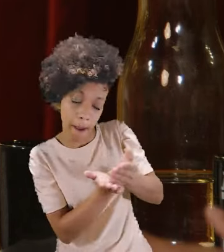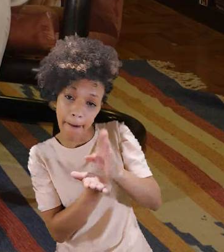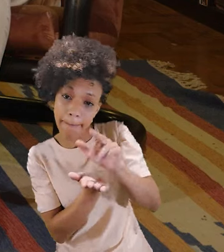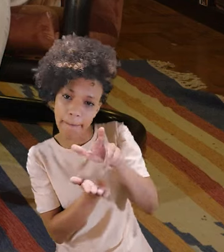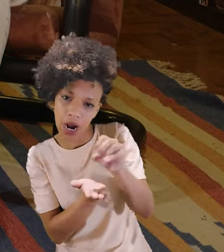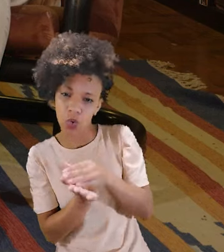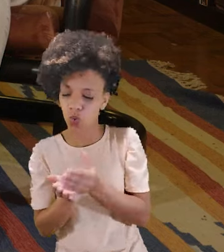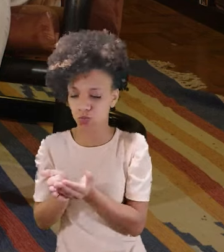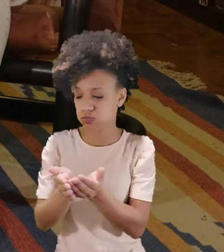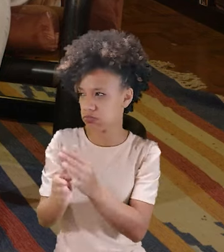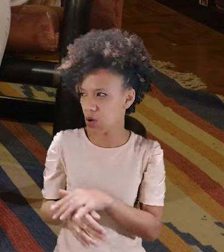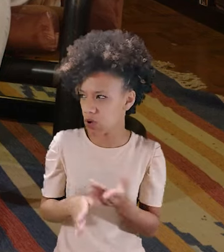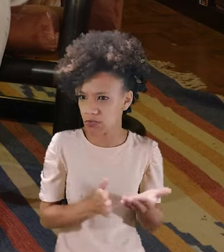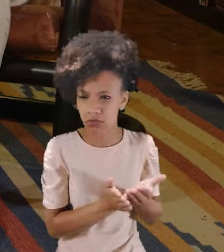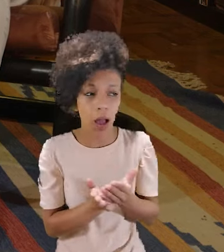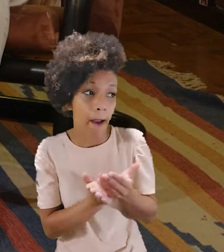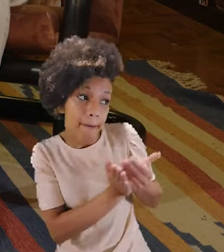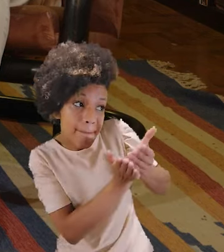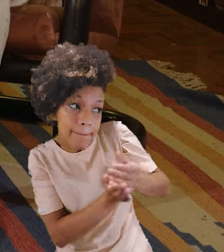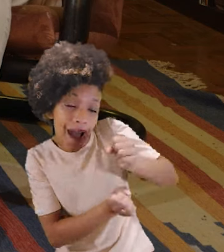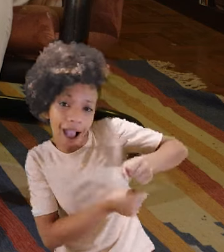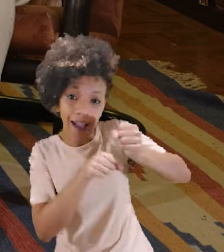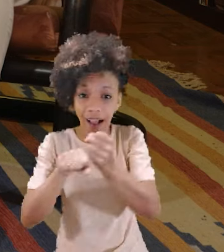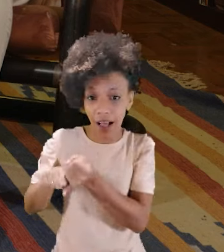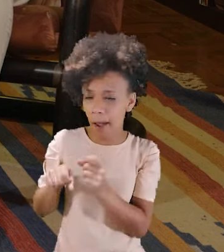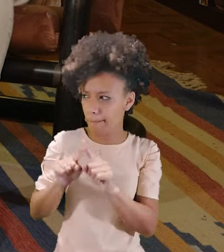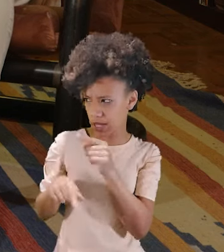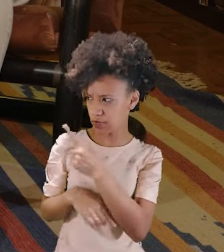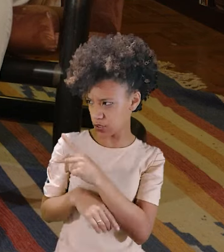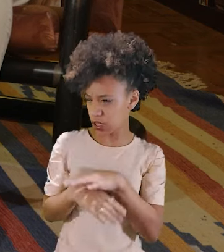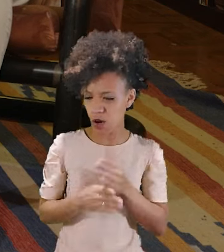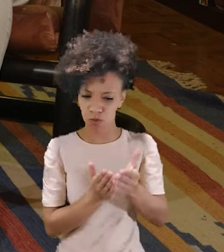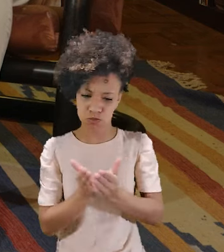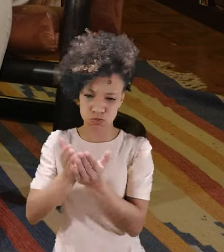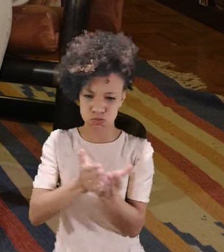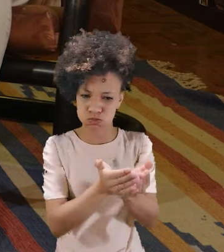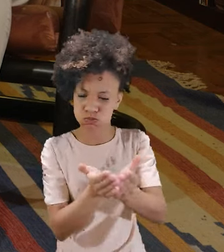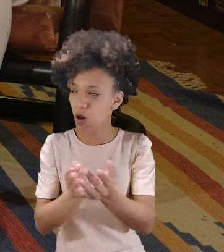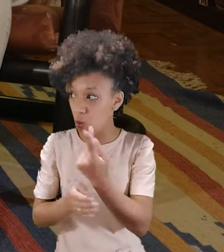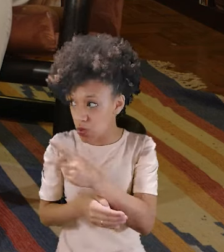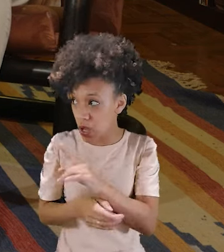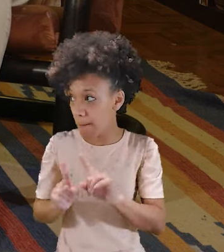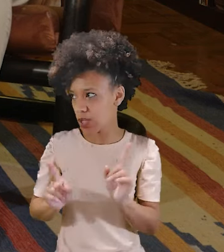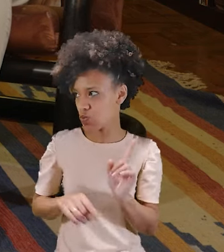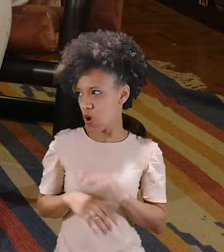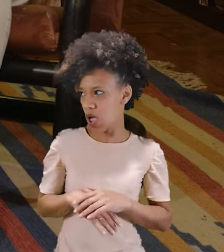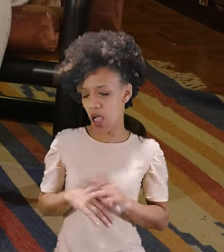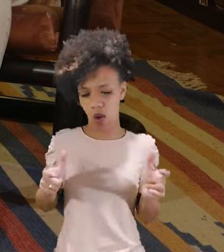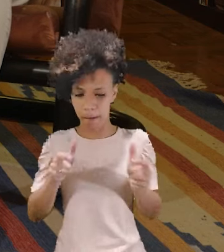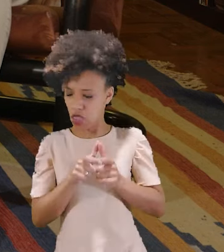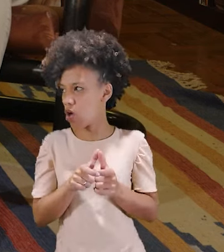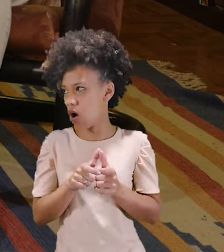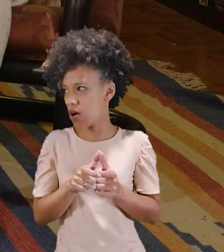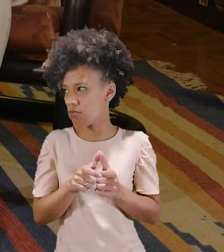navio Eu amo ah viu mesmo Como assim da comunidade Ribeirinha quando você passa o Marquinhos ficar hoje mesmo né para quando você tá dirigindo e lutando tá perguntando seu navio mas não o